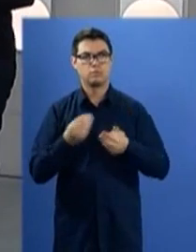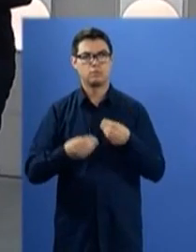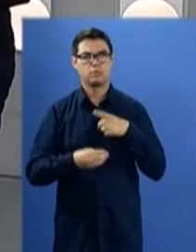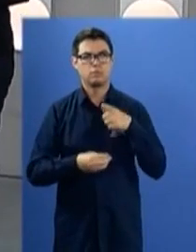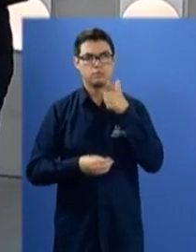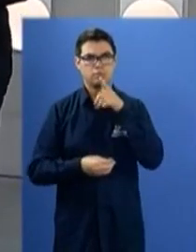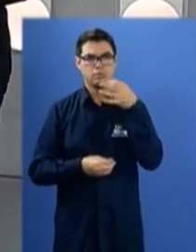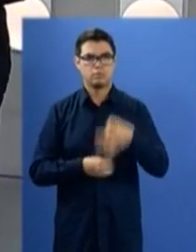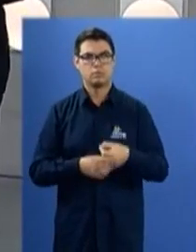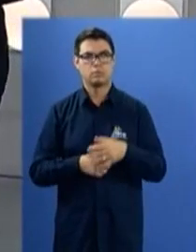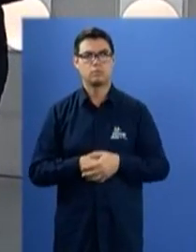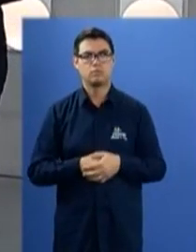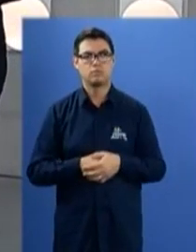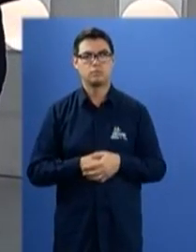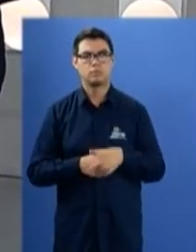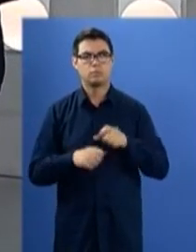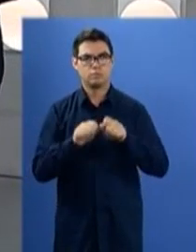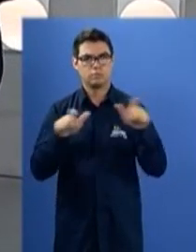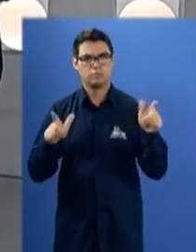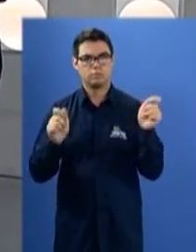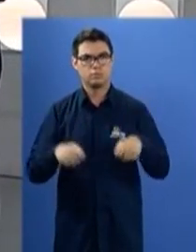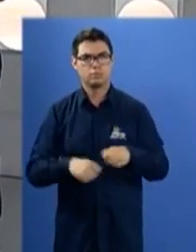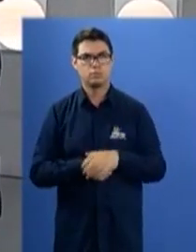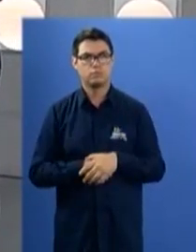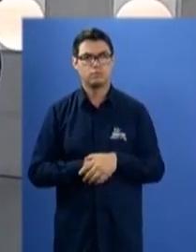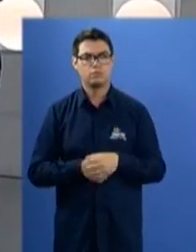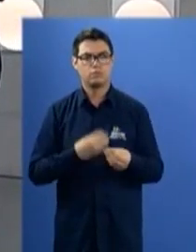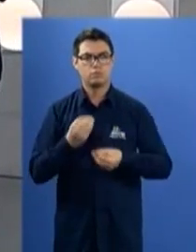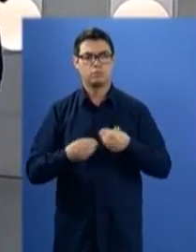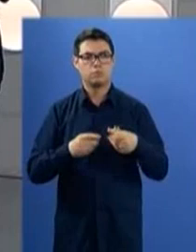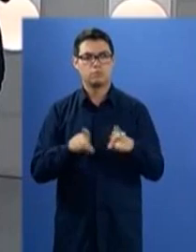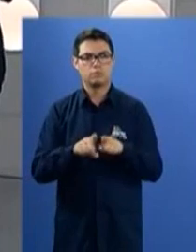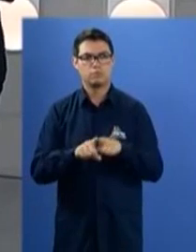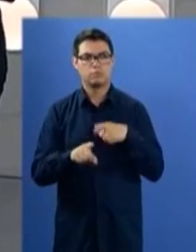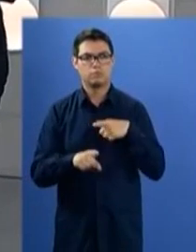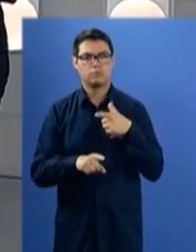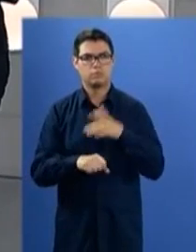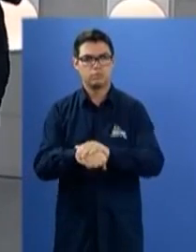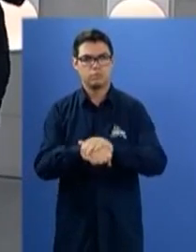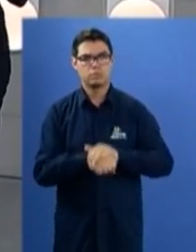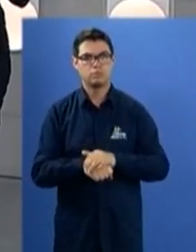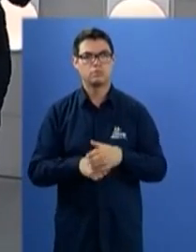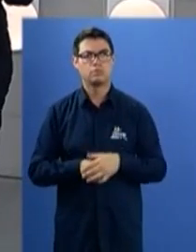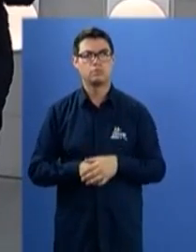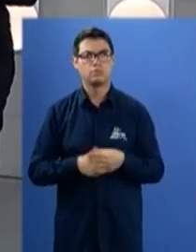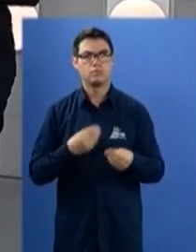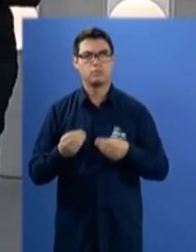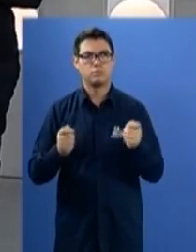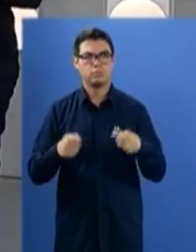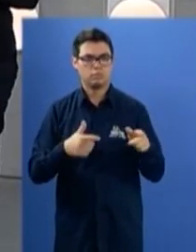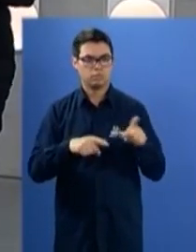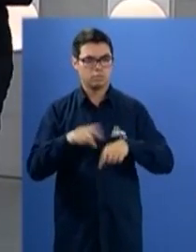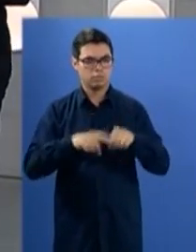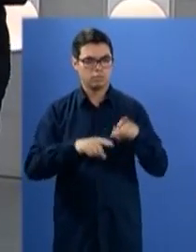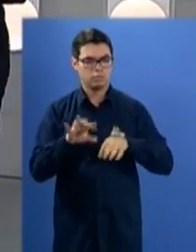os padrões estabelecidos estão claros, o método é seguro. Será que esse método garante a qualidade de